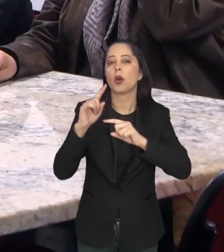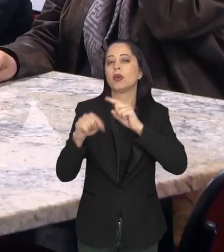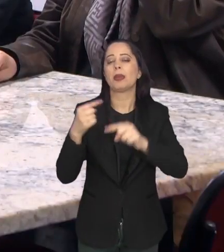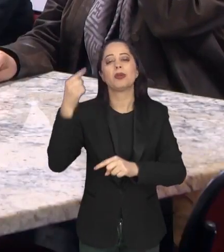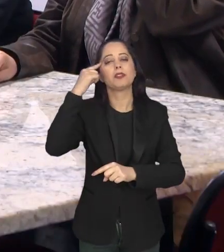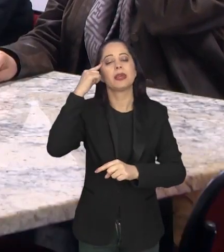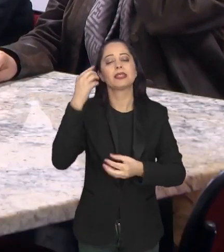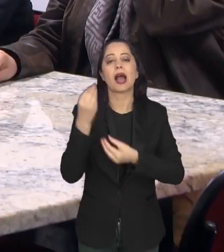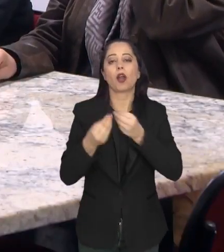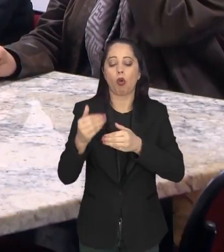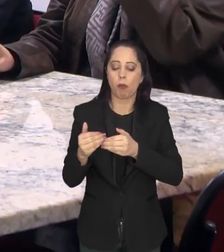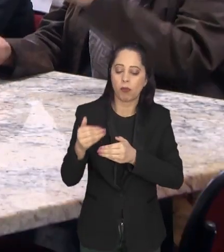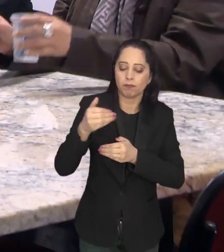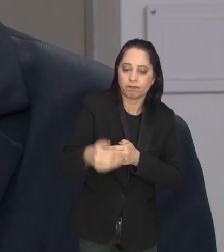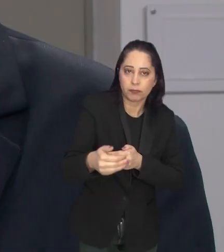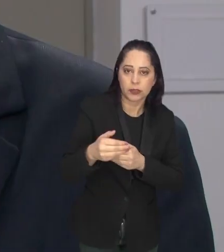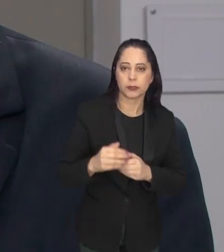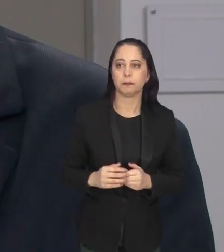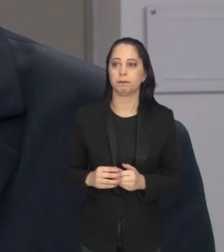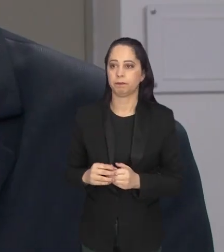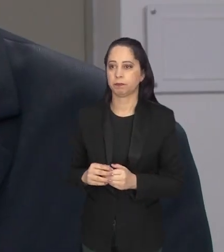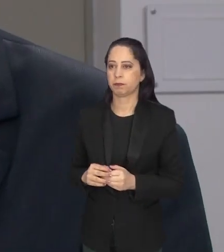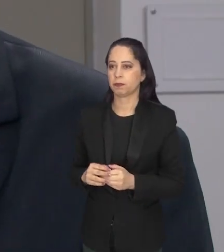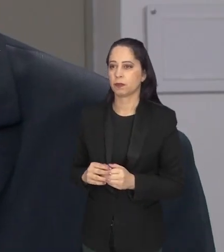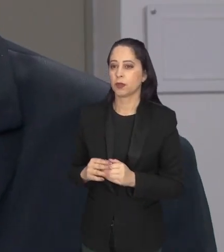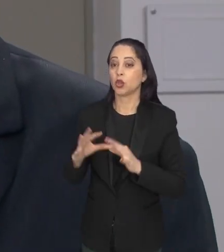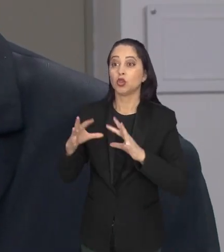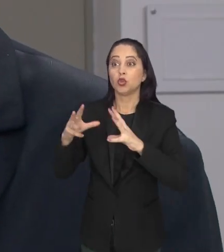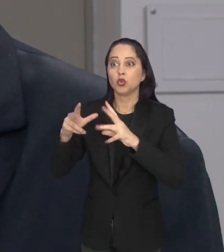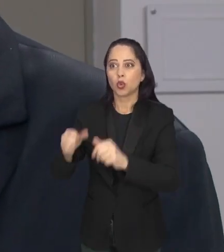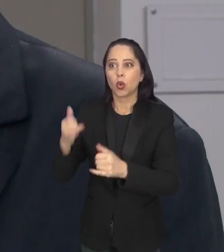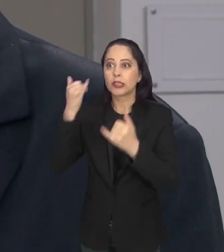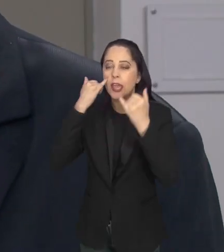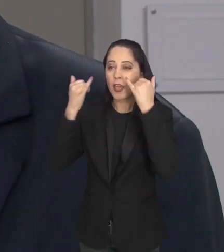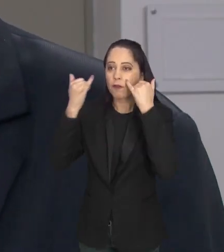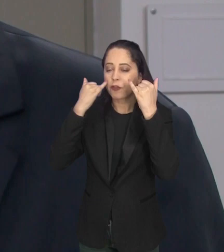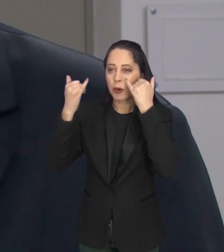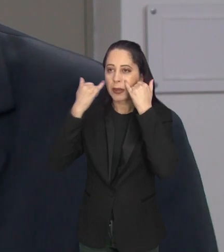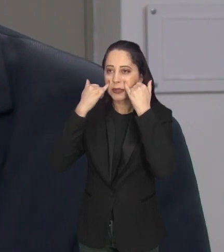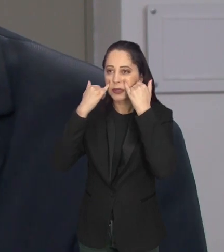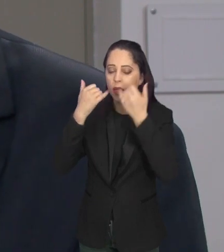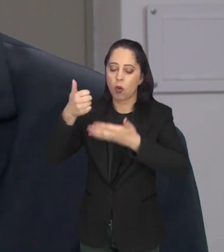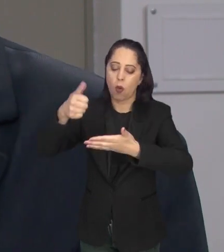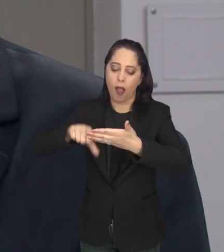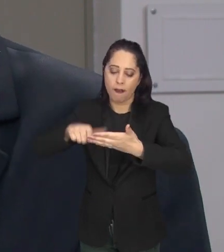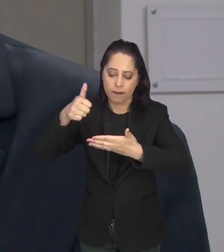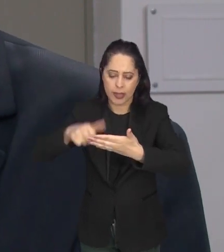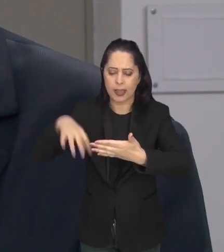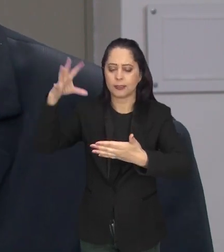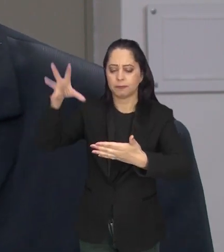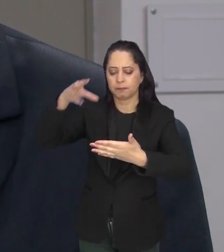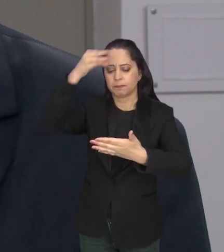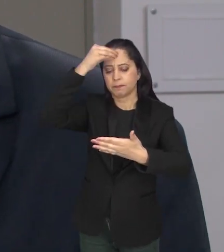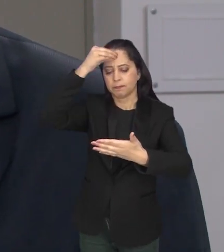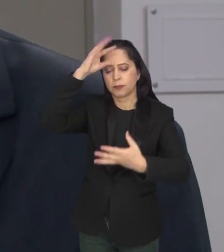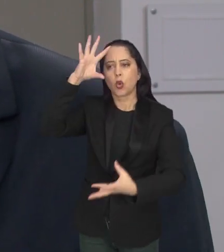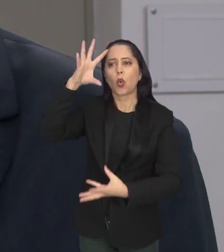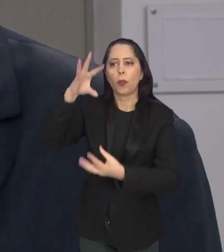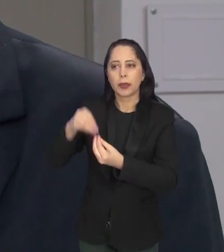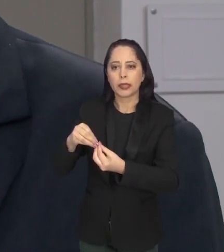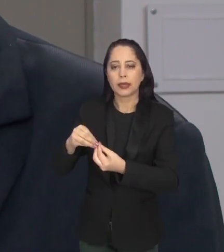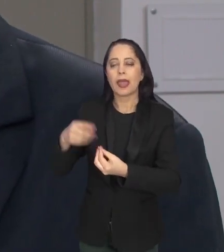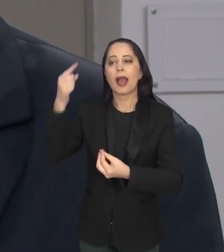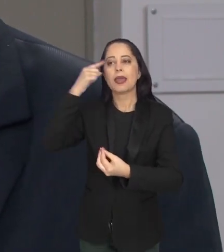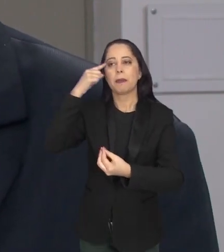para definir o próximo passo. Reunir todos esses dados e cruzar para ver se é